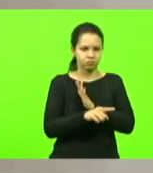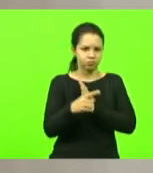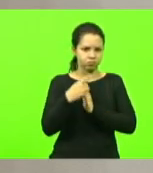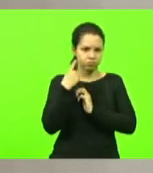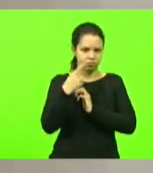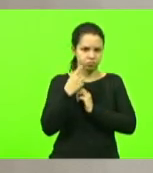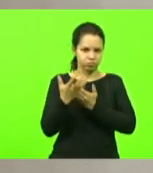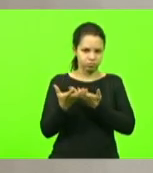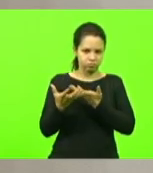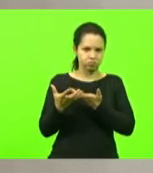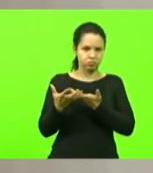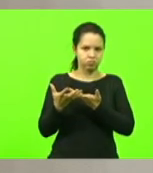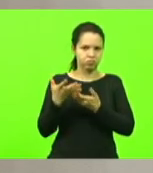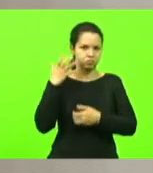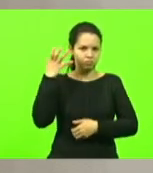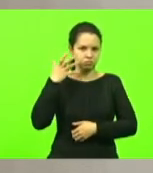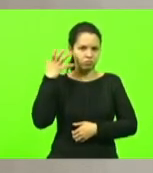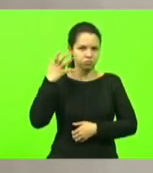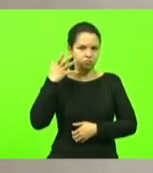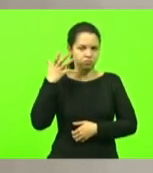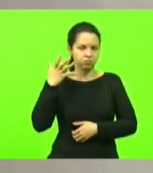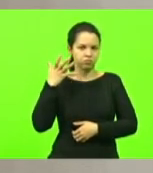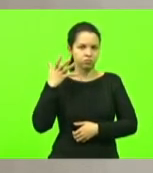que gostaria de fazer a palavra, usar a palavra?